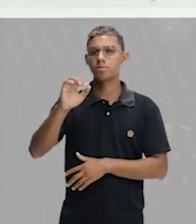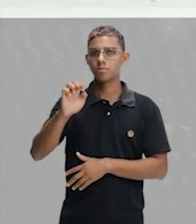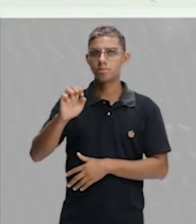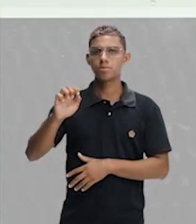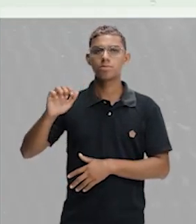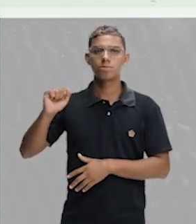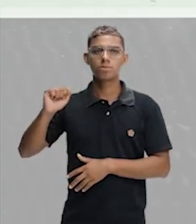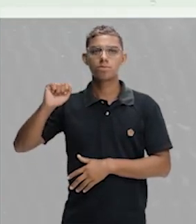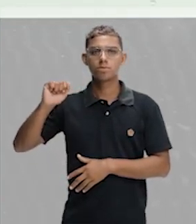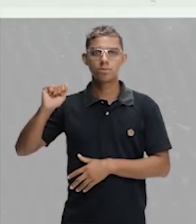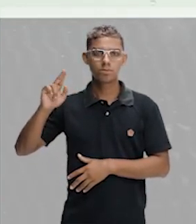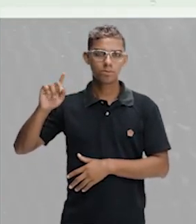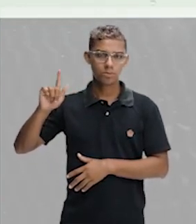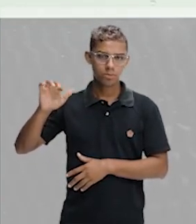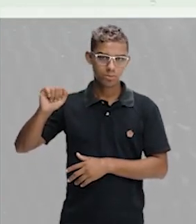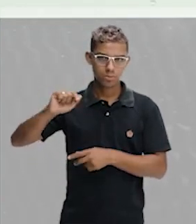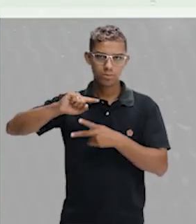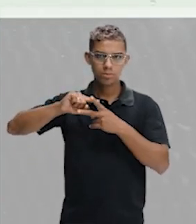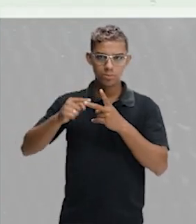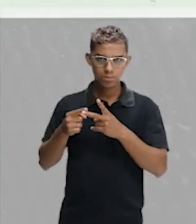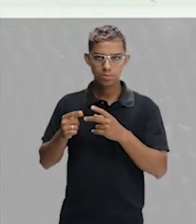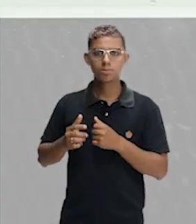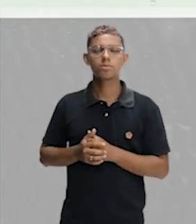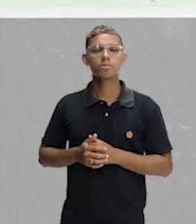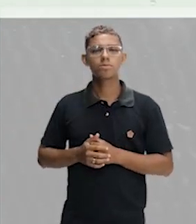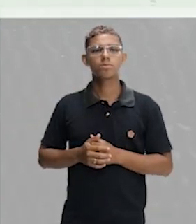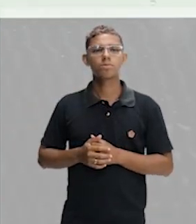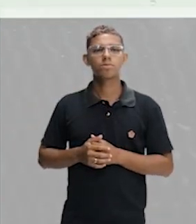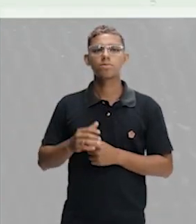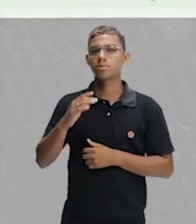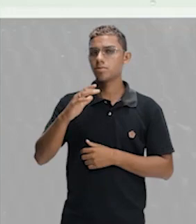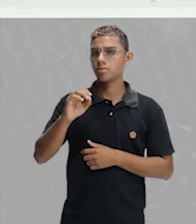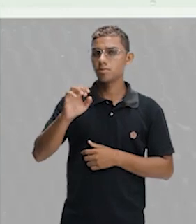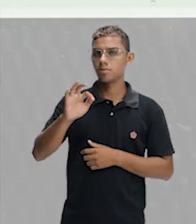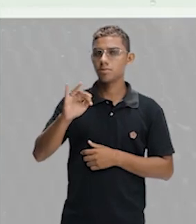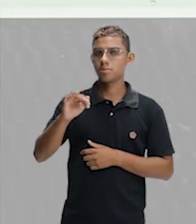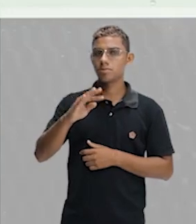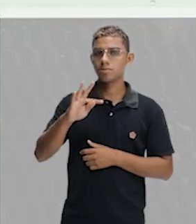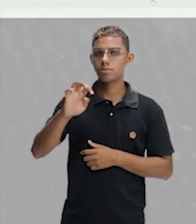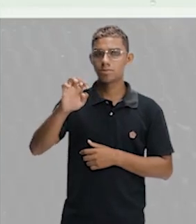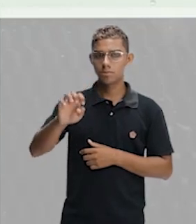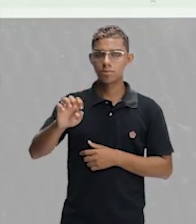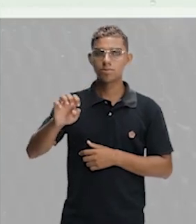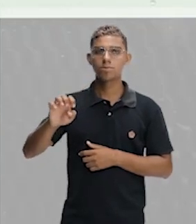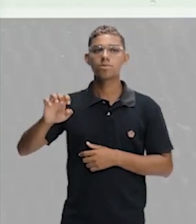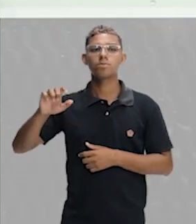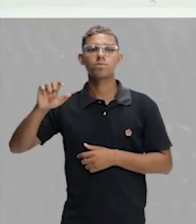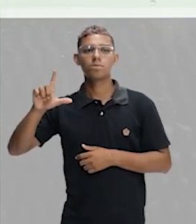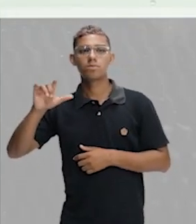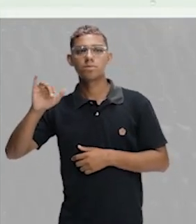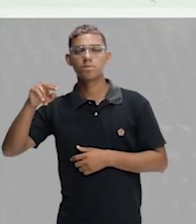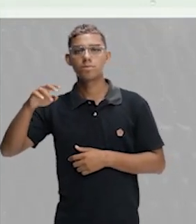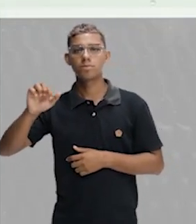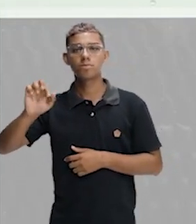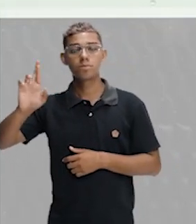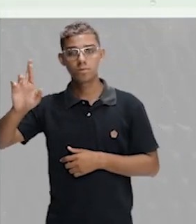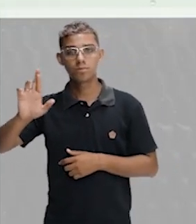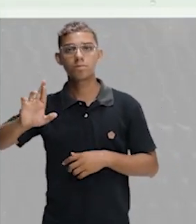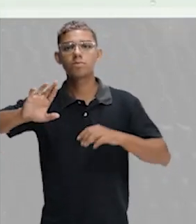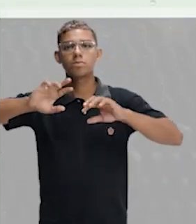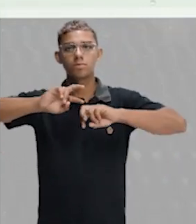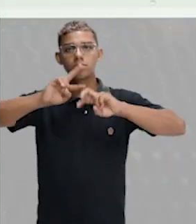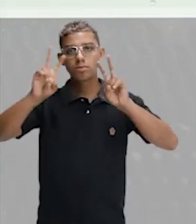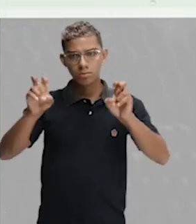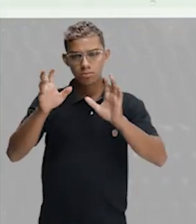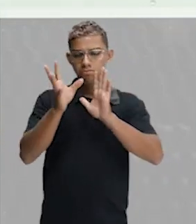conceito de coeficiente linear fizemos exercícios a partir disso aí certo já tem bastante conteúdo sobre esse assunto galera